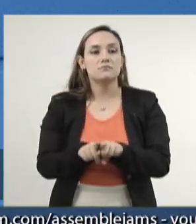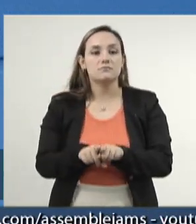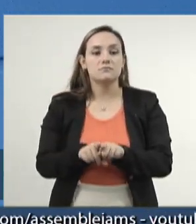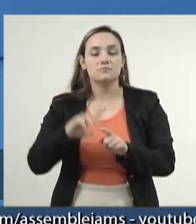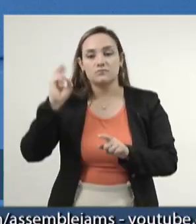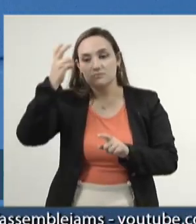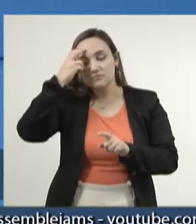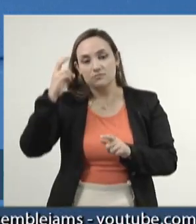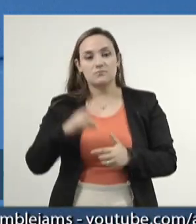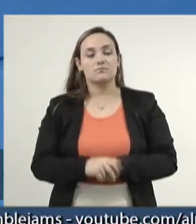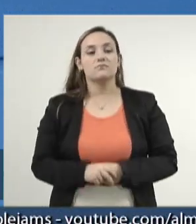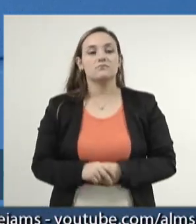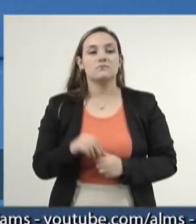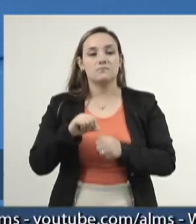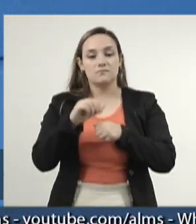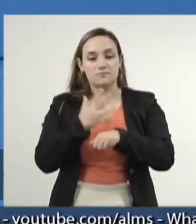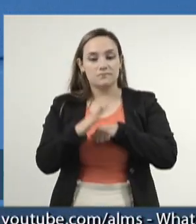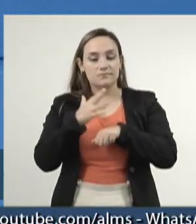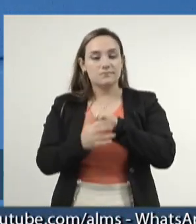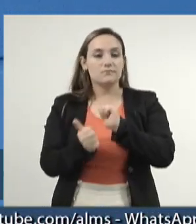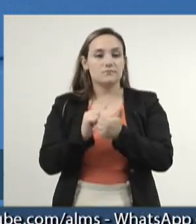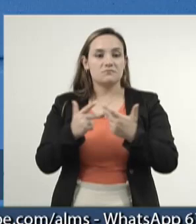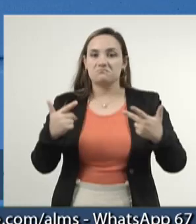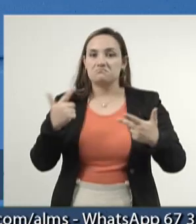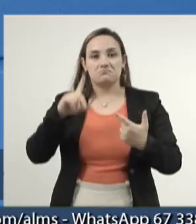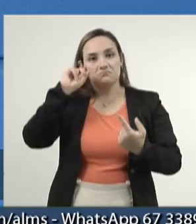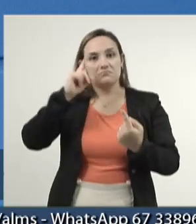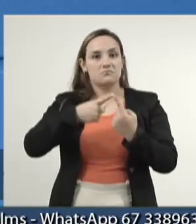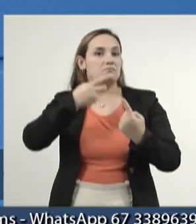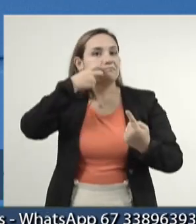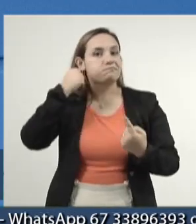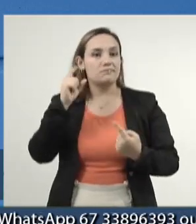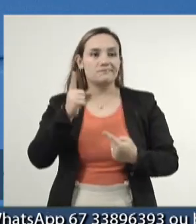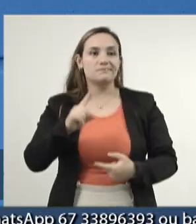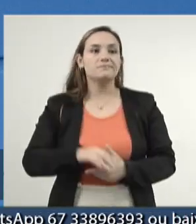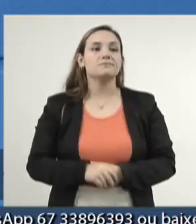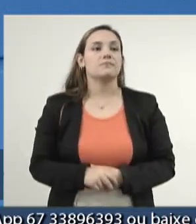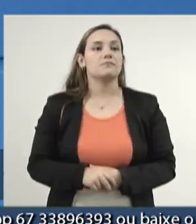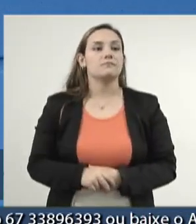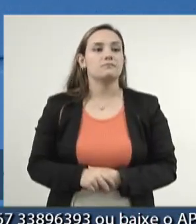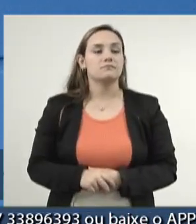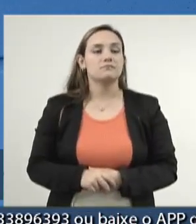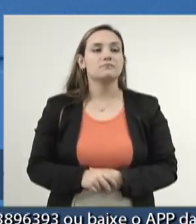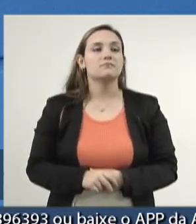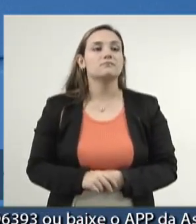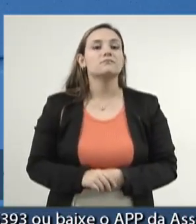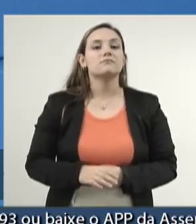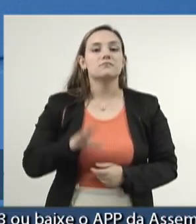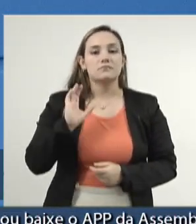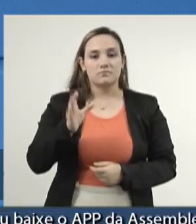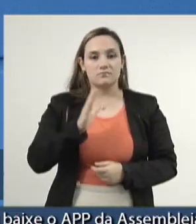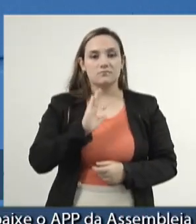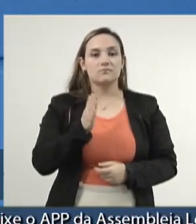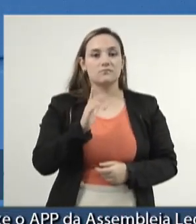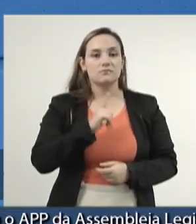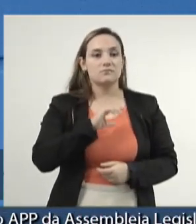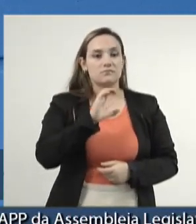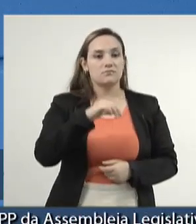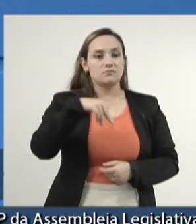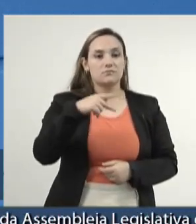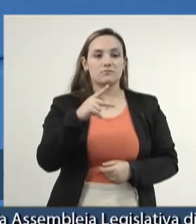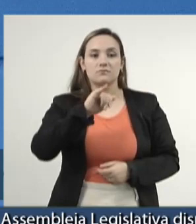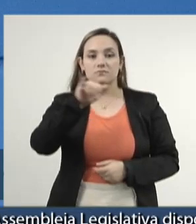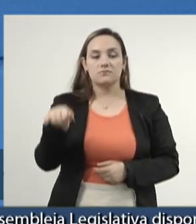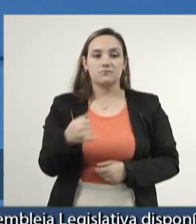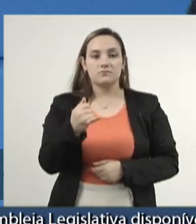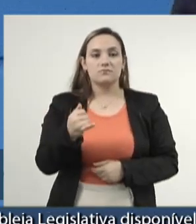cultural, de prática esportiva e sem fins lucrativos, com personalidade jurídica distinta de